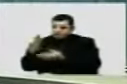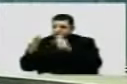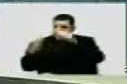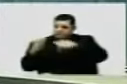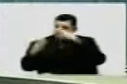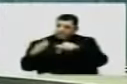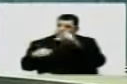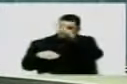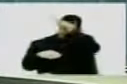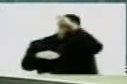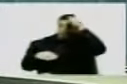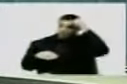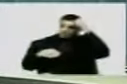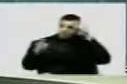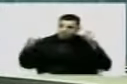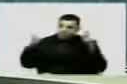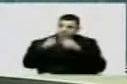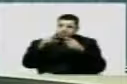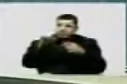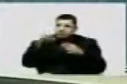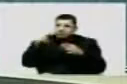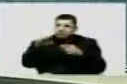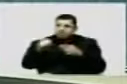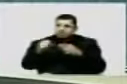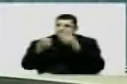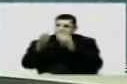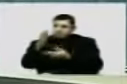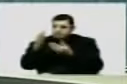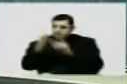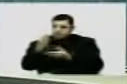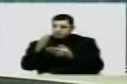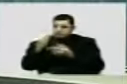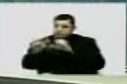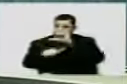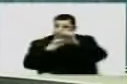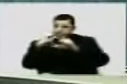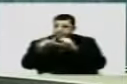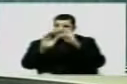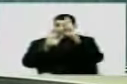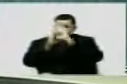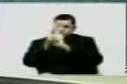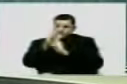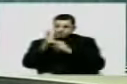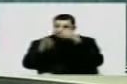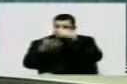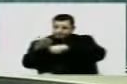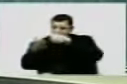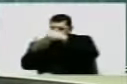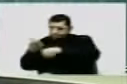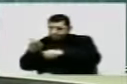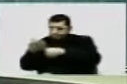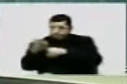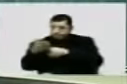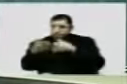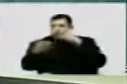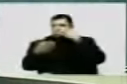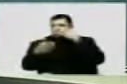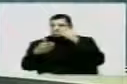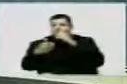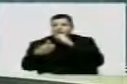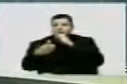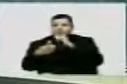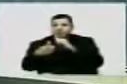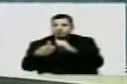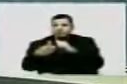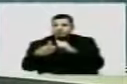perdas da redução do ICMS, com a mudança nas regras de cobrança de telefonia e